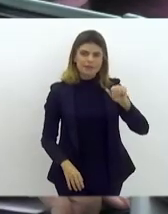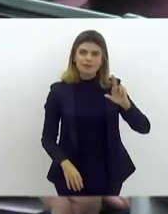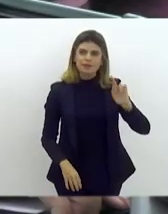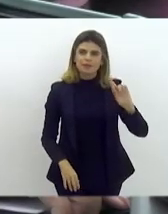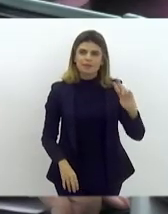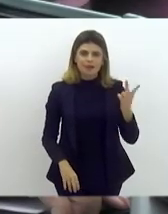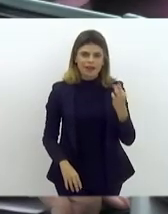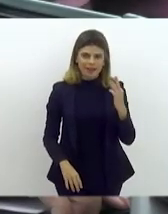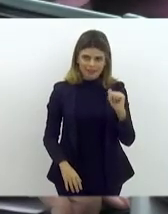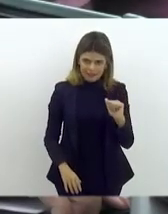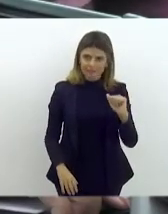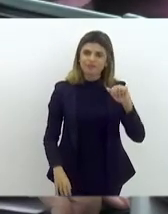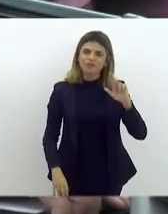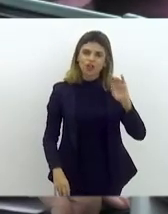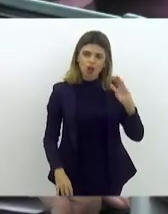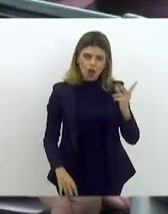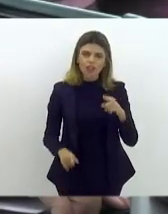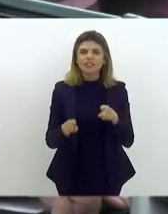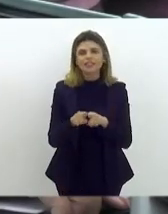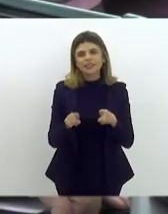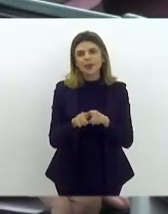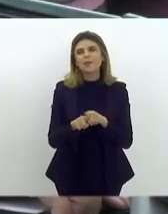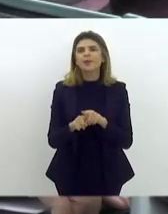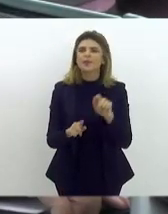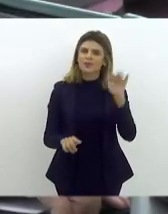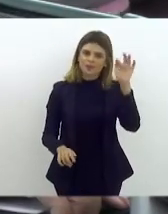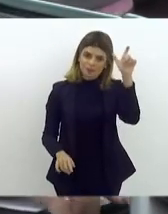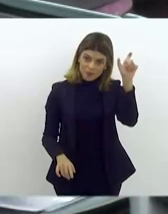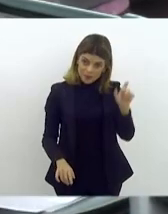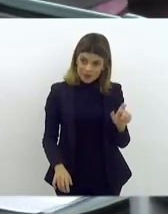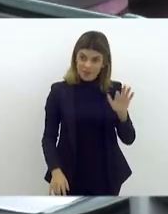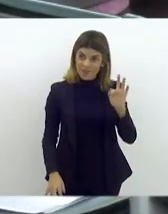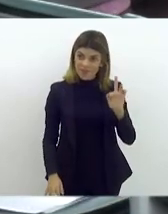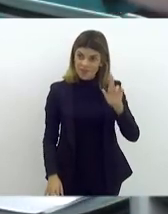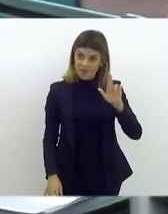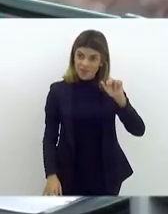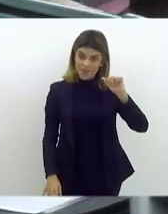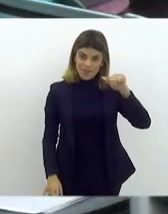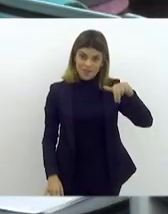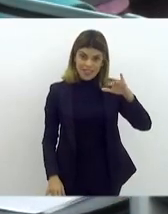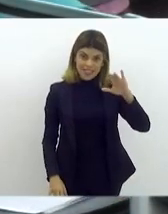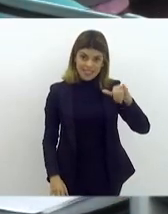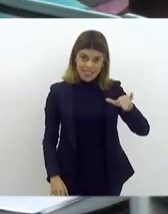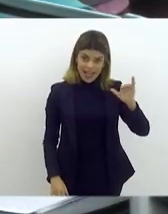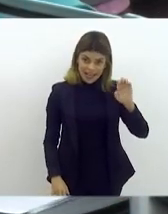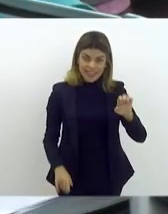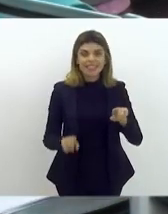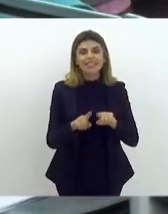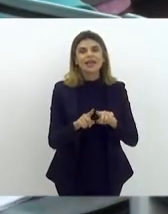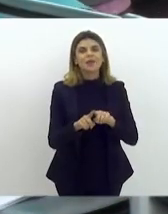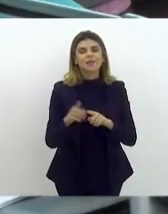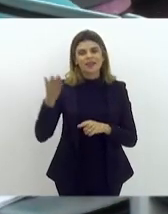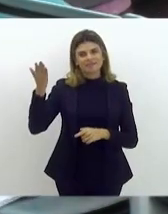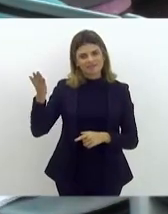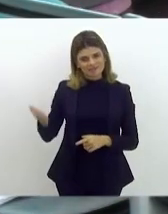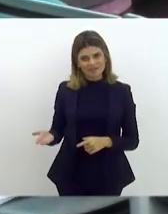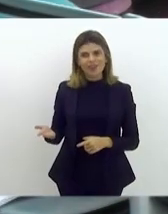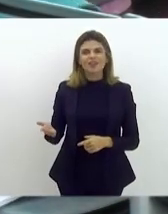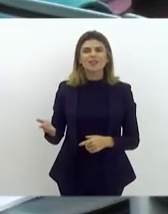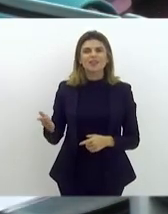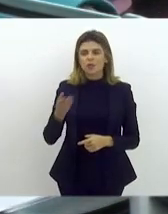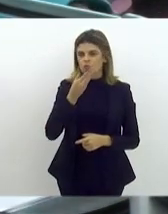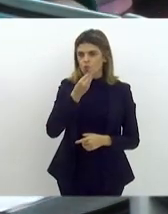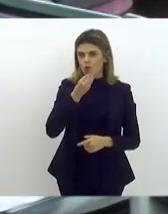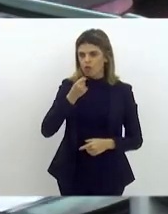presentes é a nossa querida Fran a ilha belal e o nosso querido decano aqui que a nossa